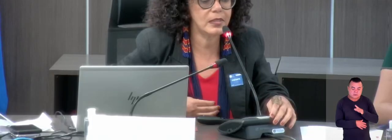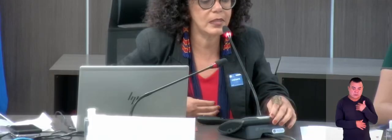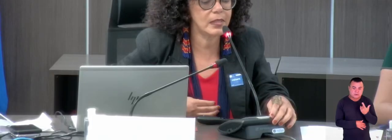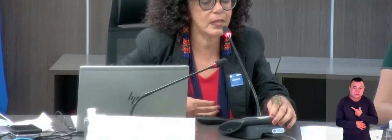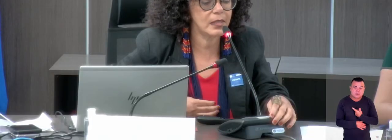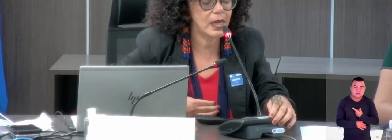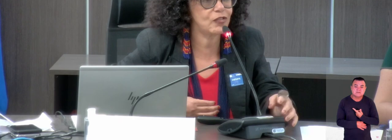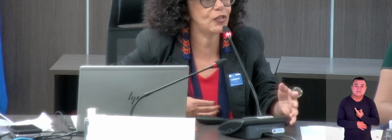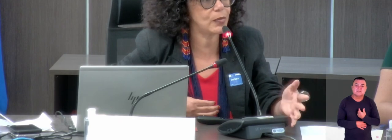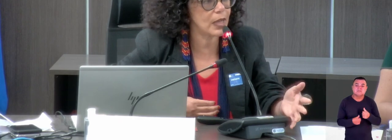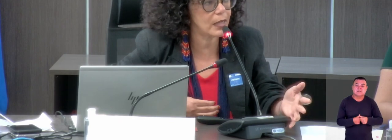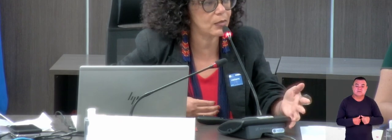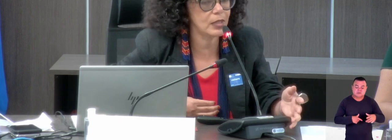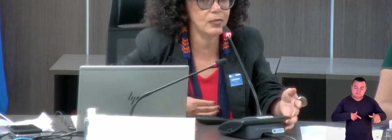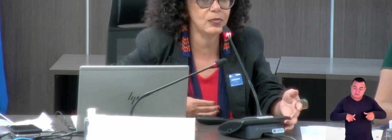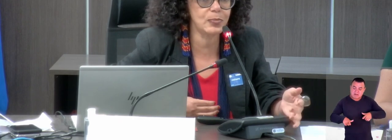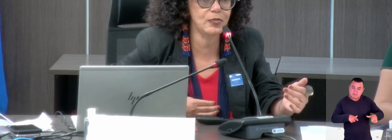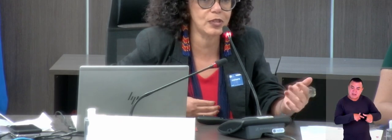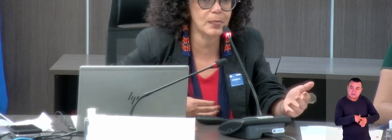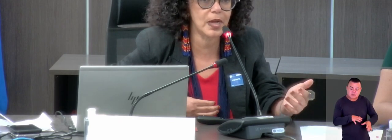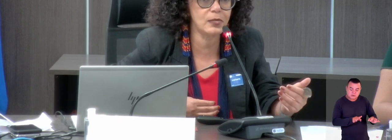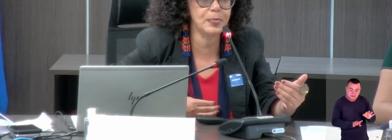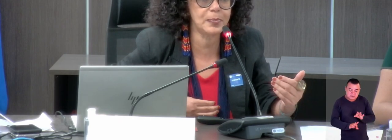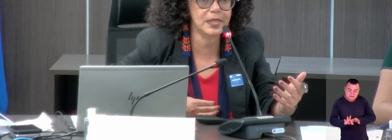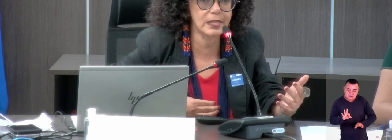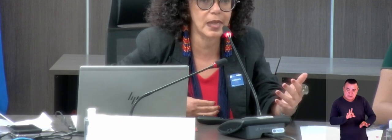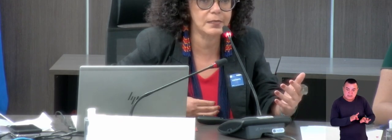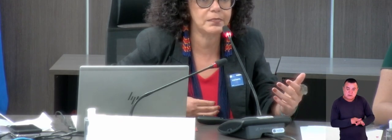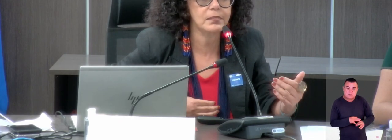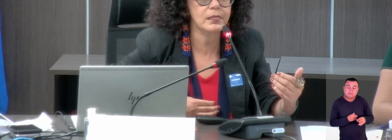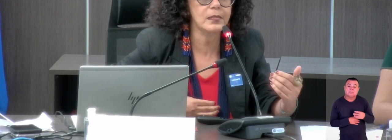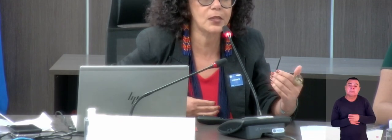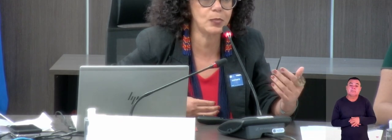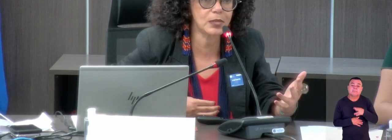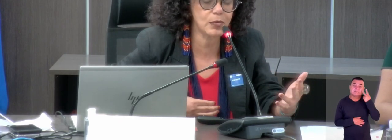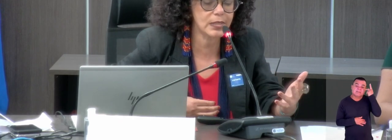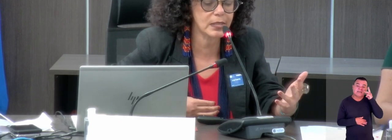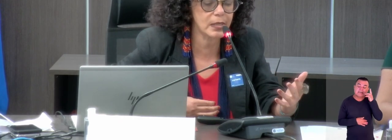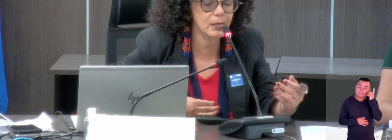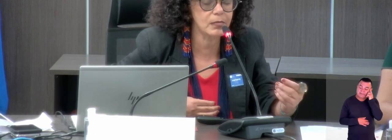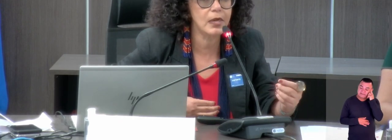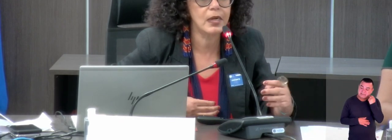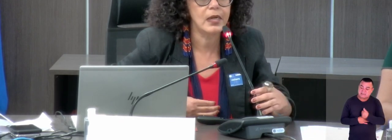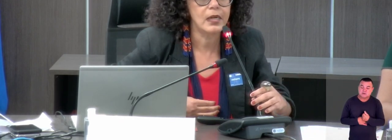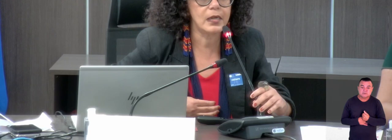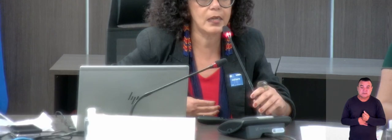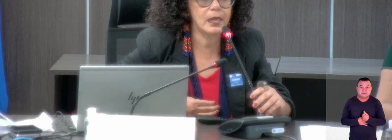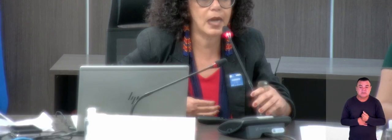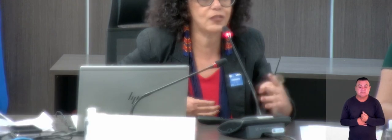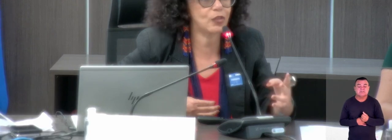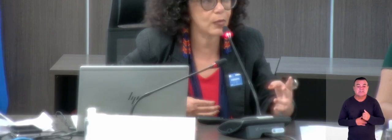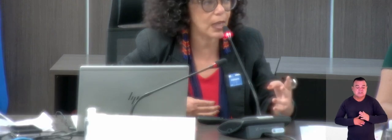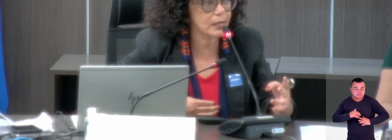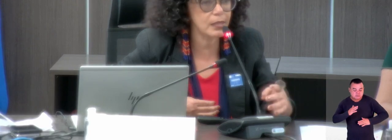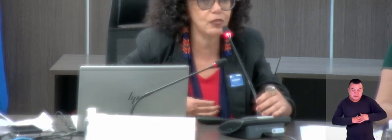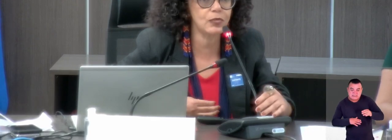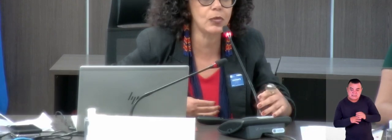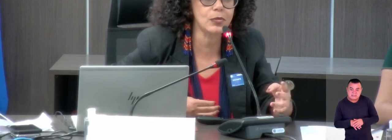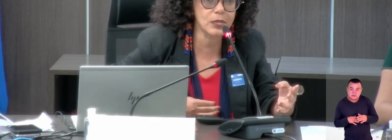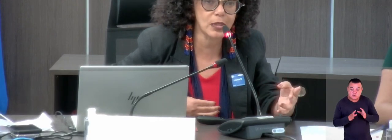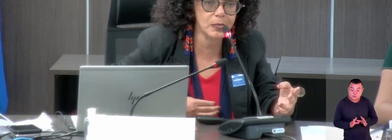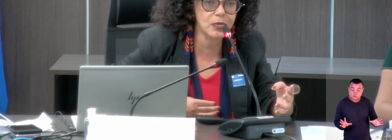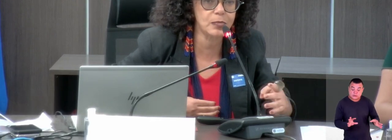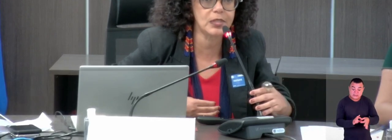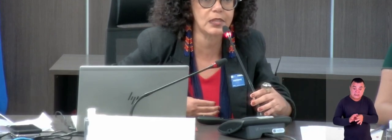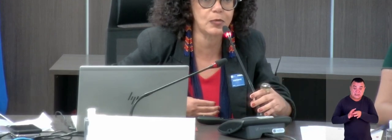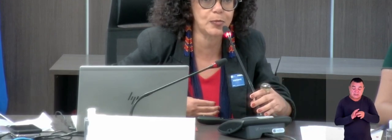trabalho articulado né num grupo de trabalho para pensar numa atuação articulada de todos